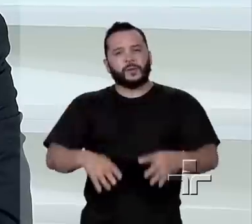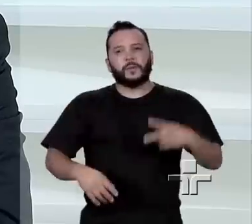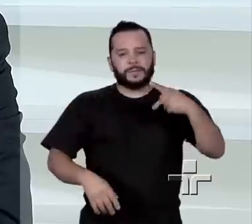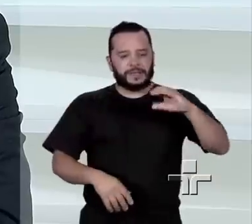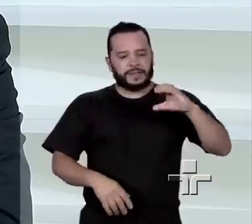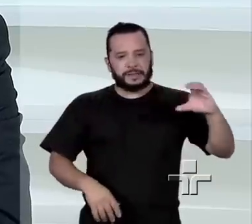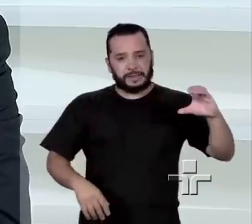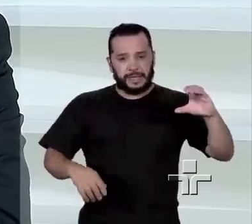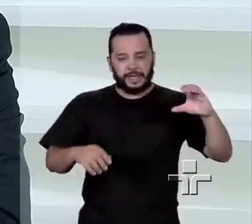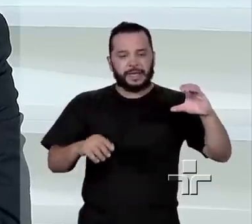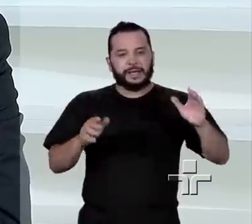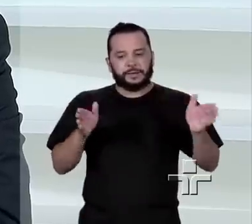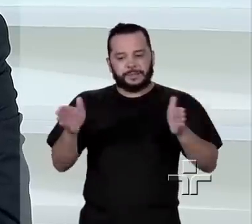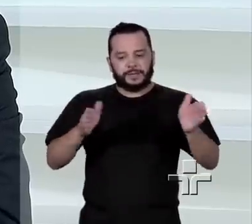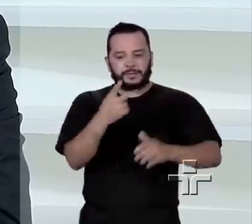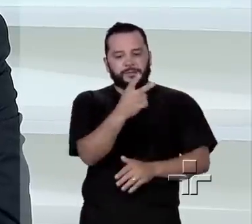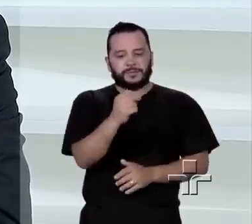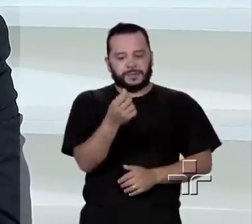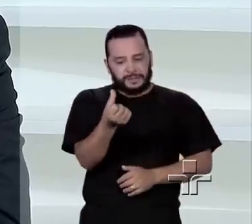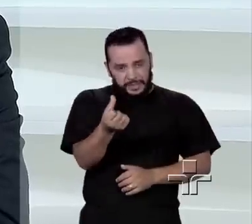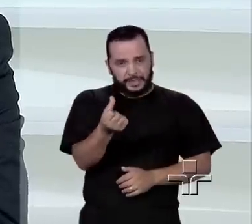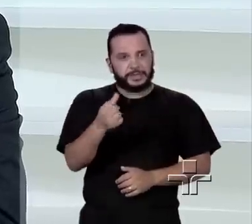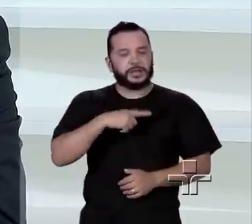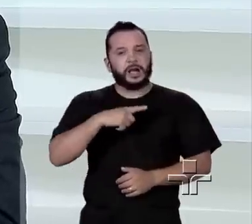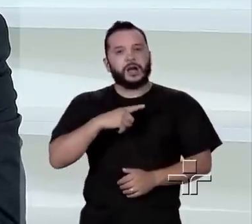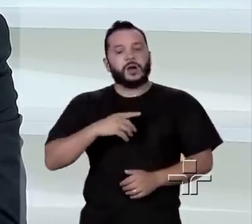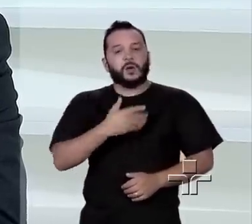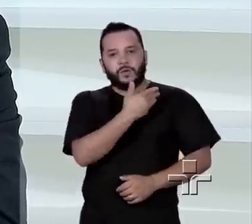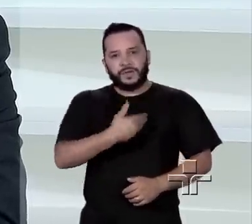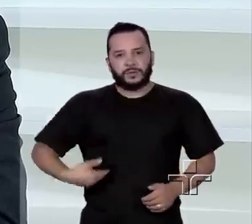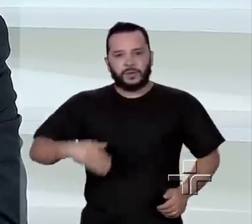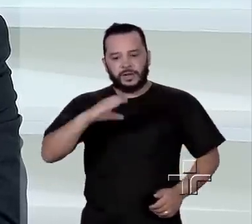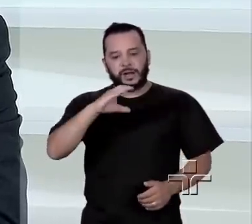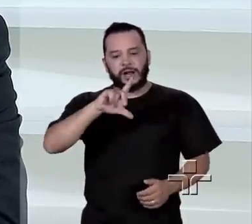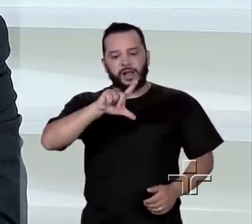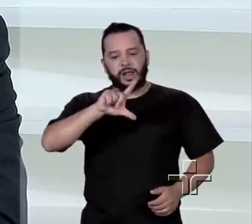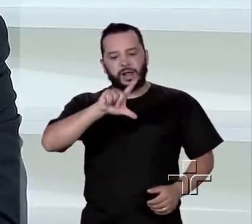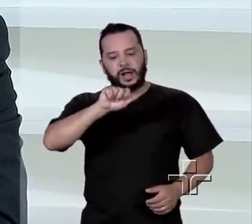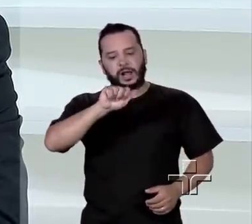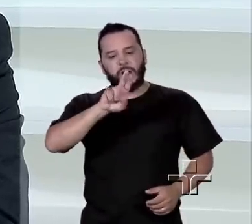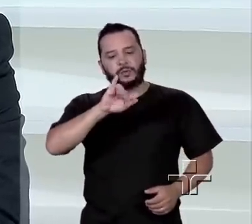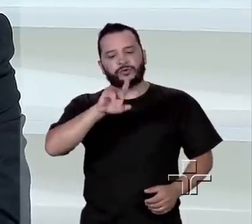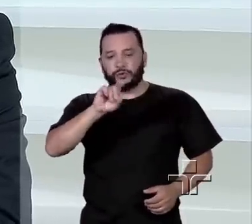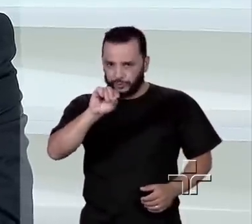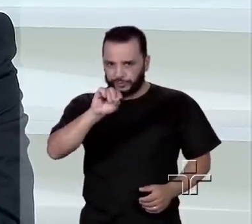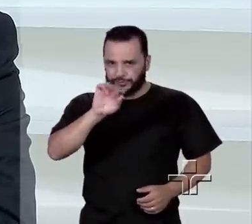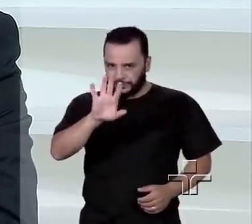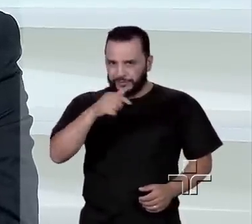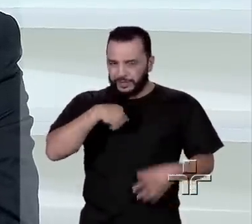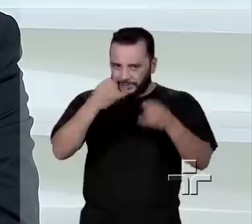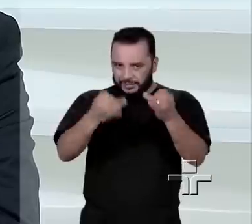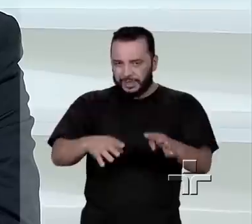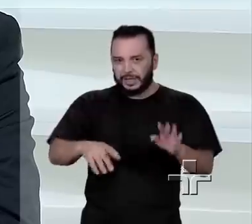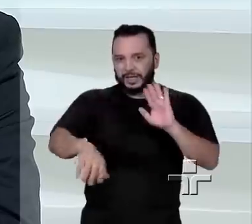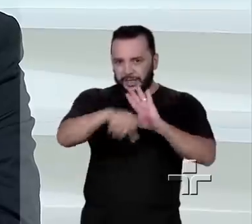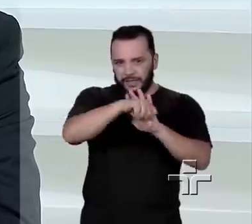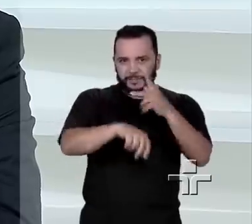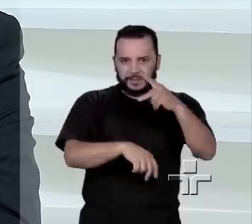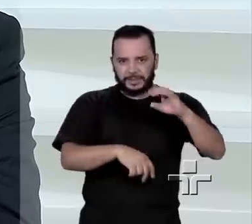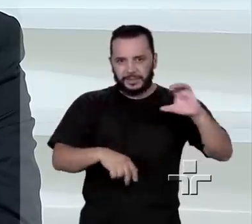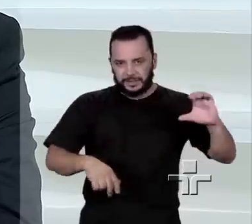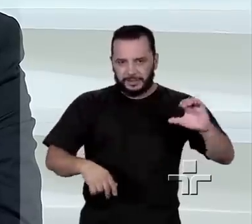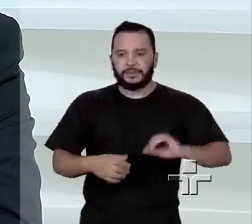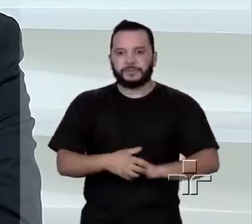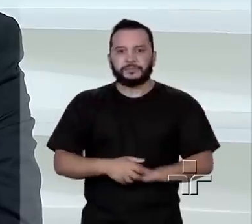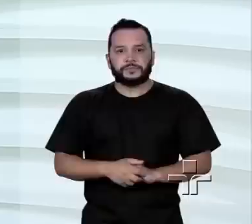em 2006, o governador era Cláudio Lembo e o senhor fala nesse acordo em relação ao crime organizado. O Alckmin tinha passado o governo para